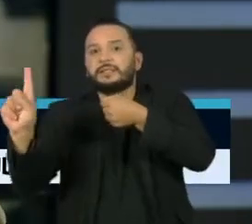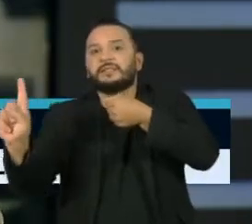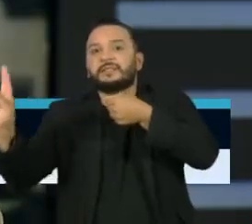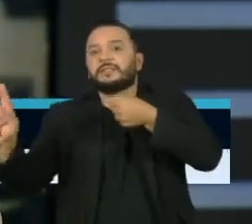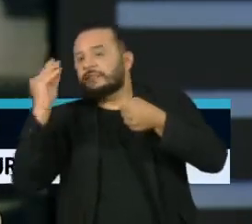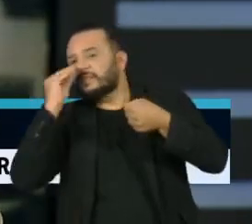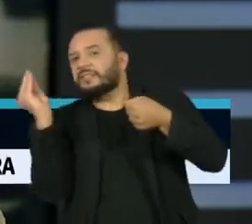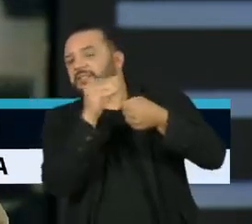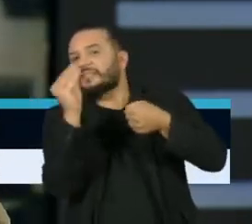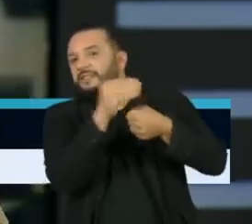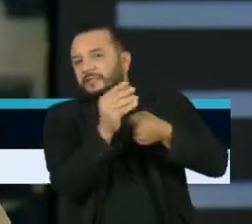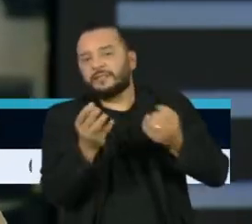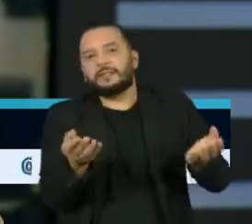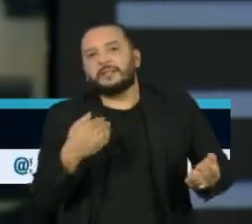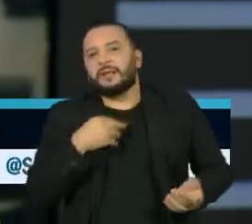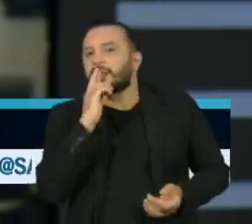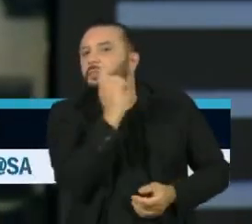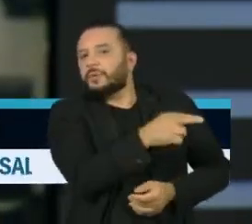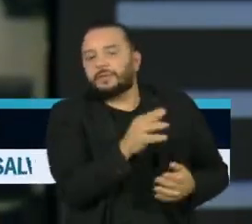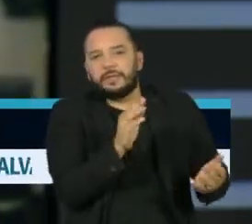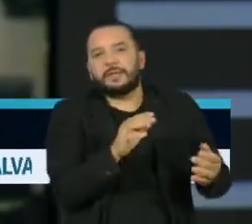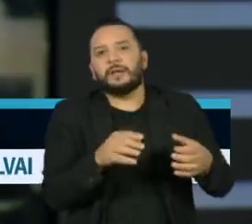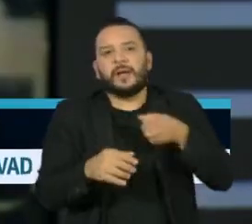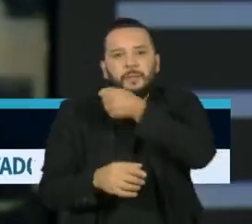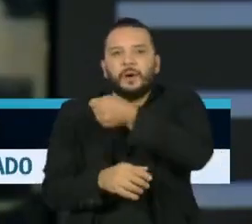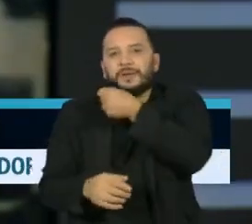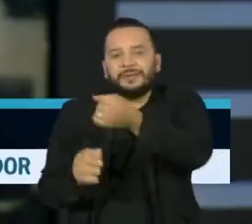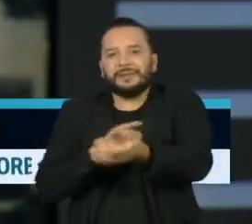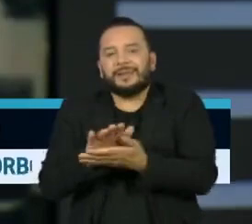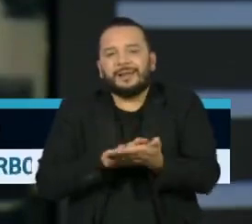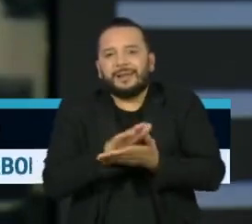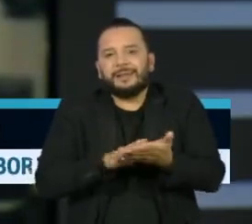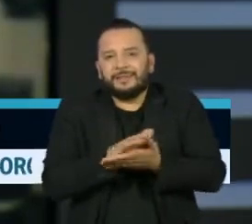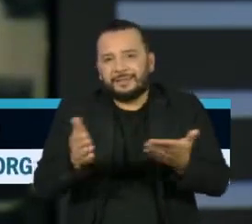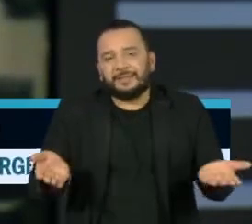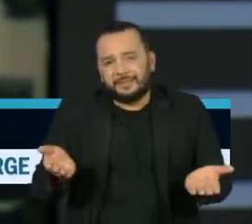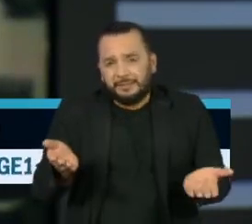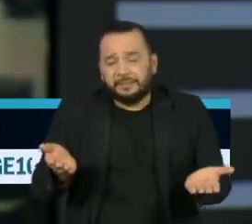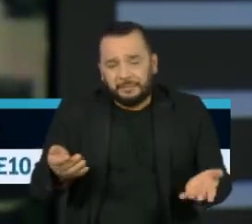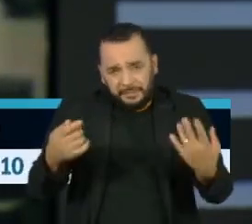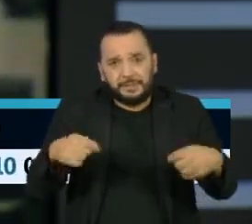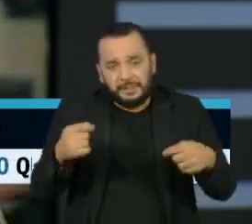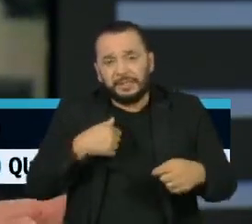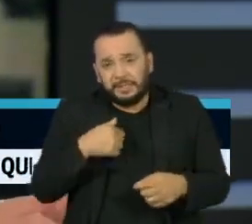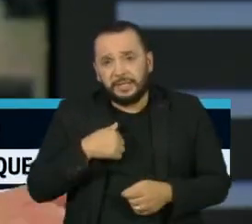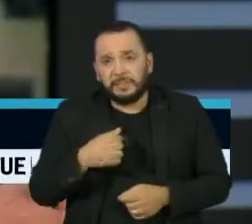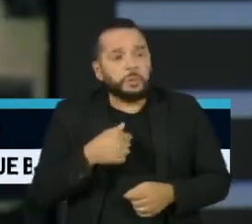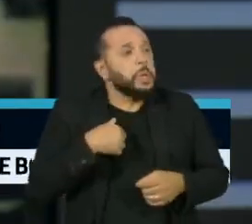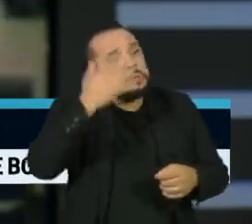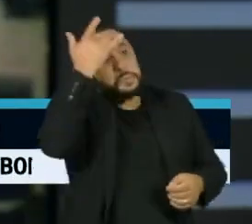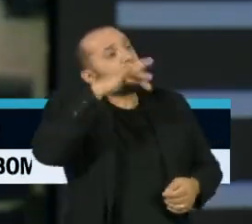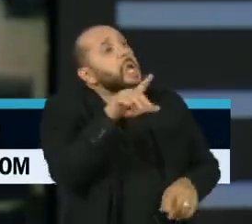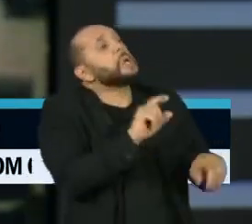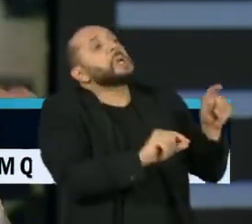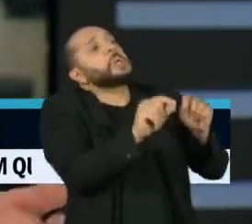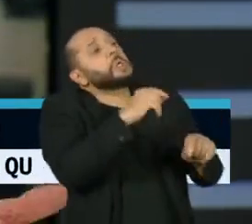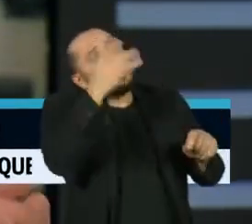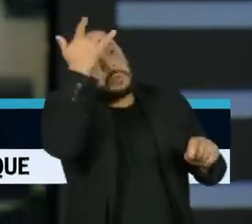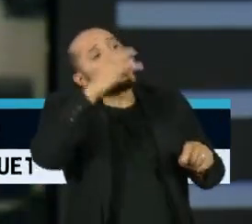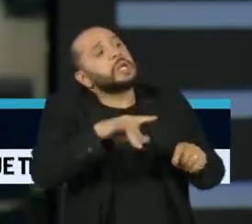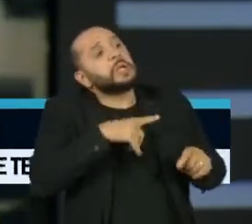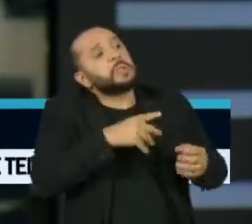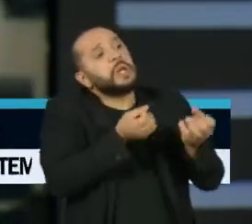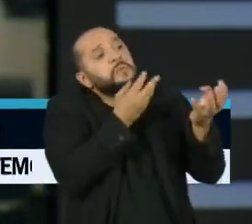sequer virava o rosto para dizer aos repórteres humildemente que deveria ser eu não sei do que vocês estão falando